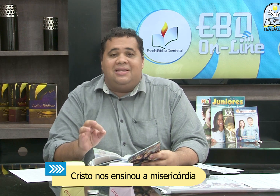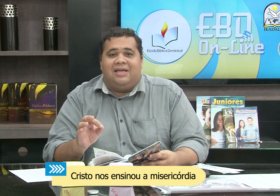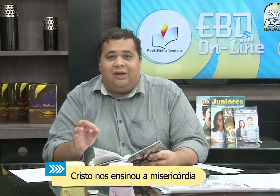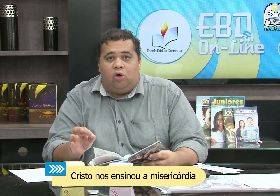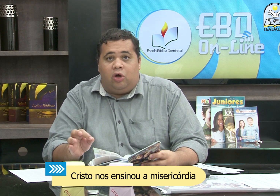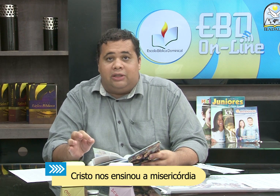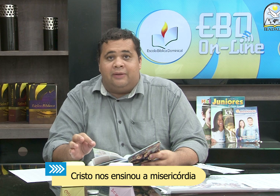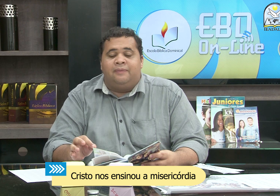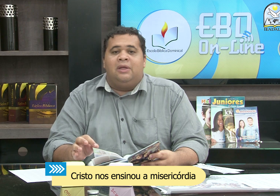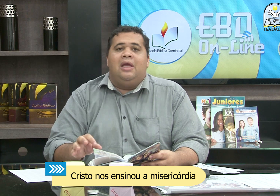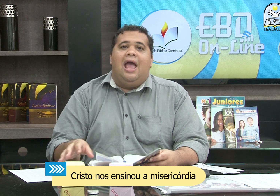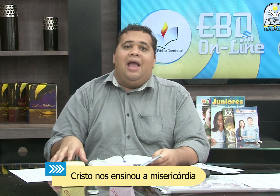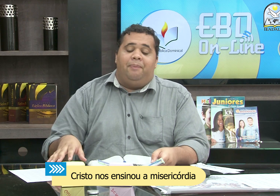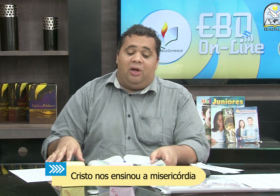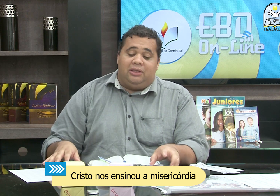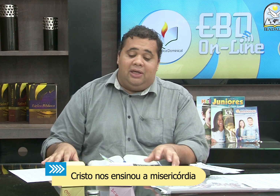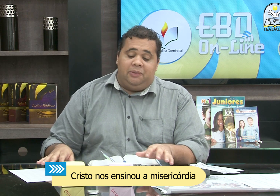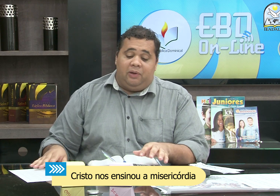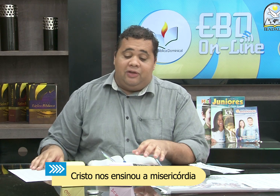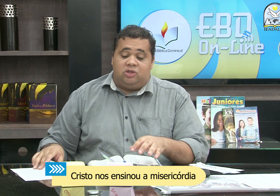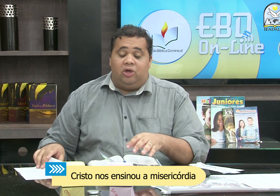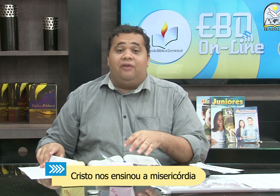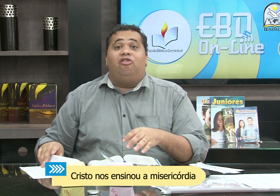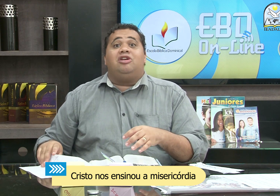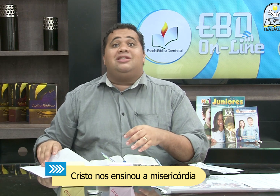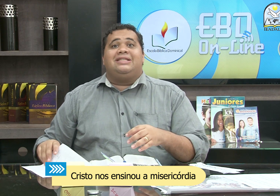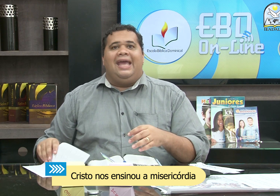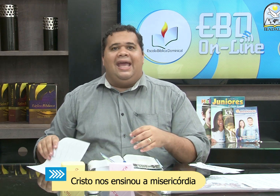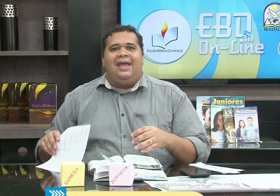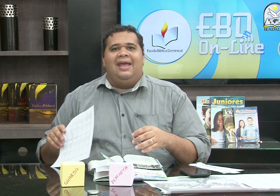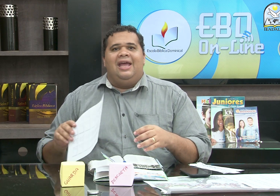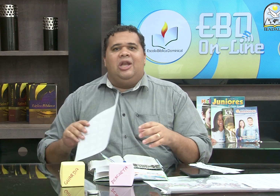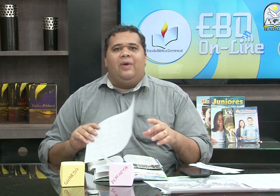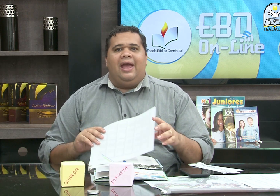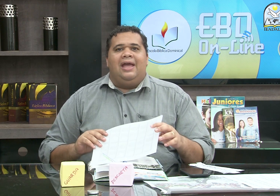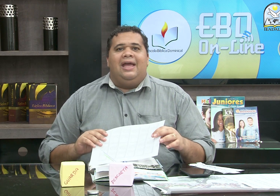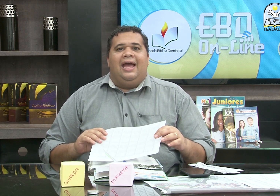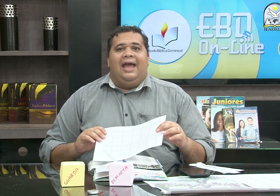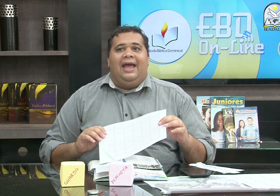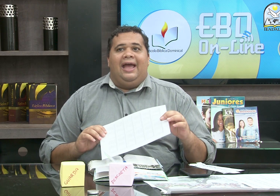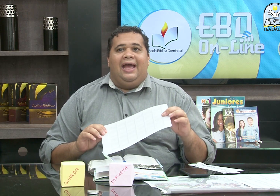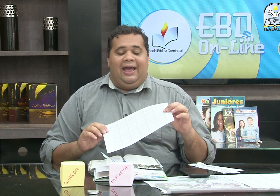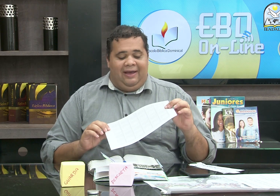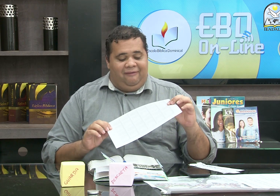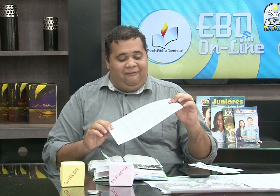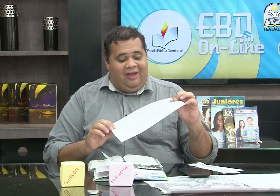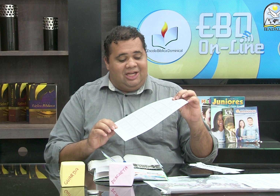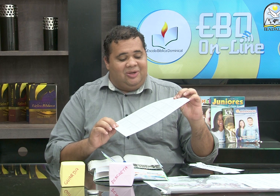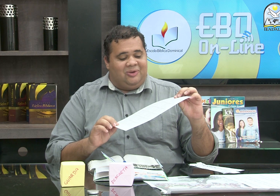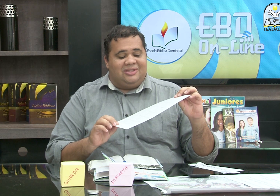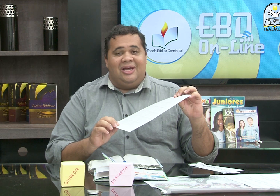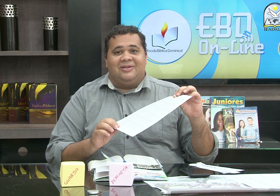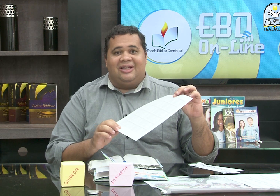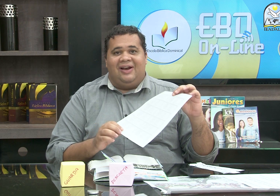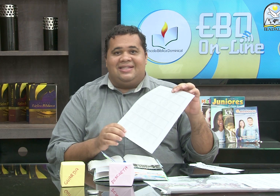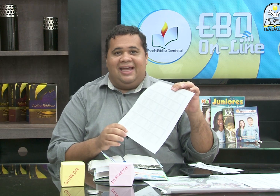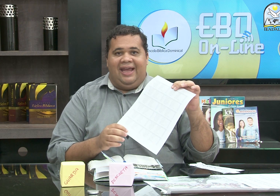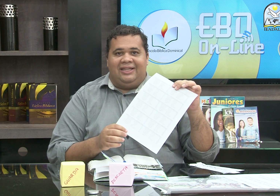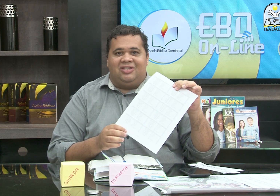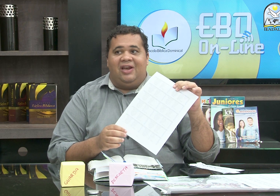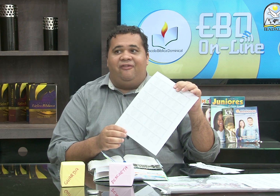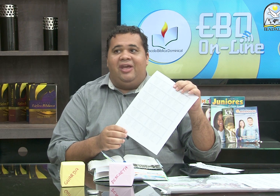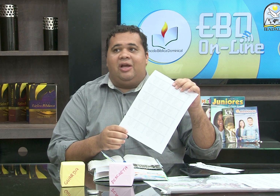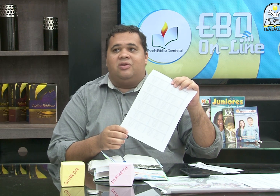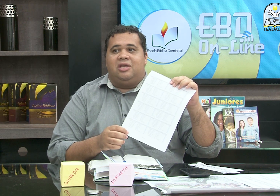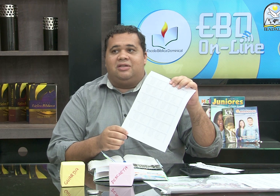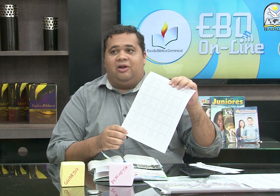a misericórdia é importante professor que você não é eh vejam com seus adolescentes